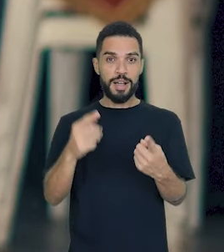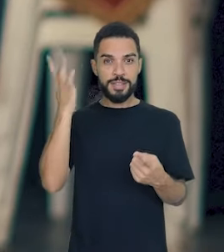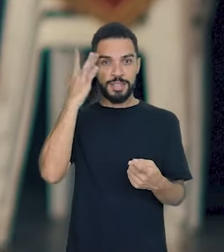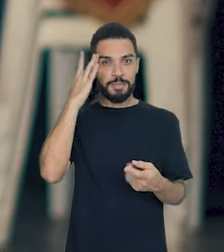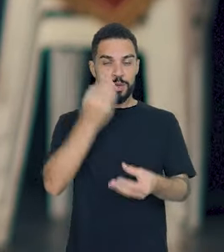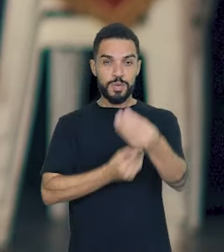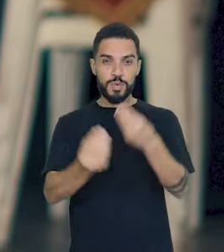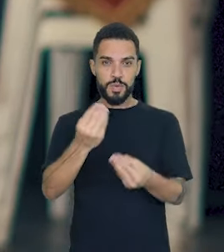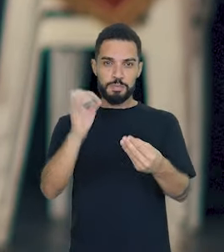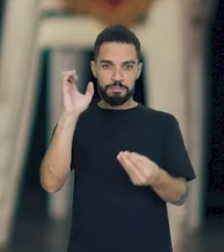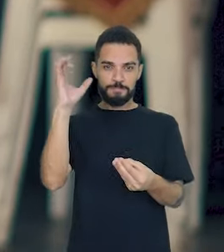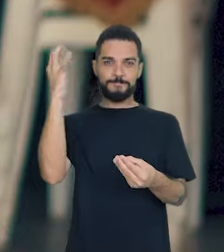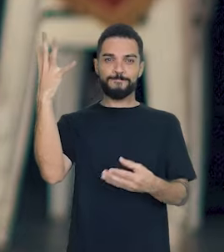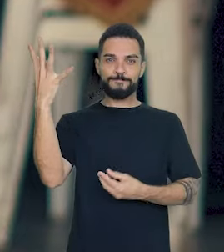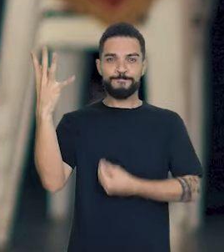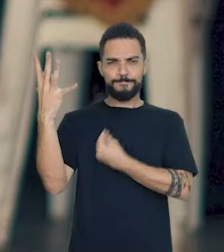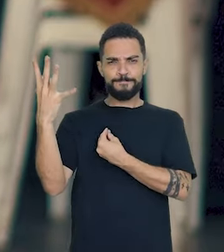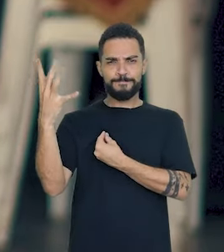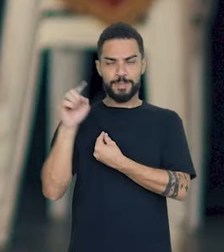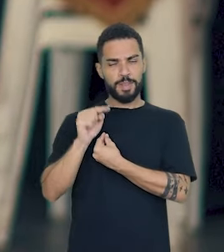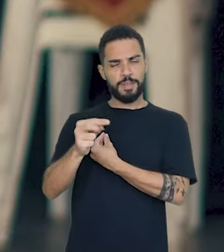já, como é que se diz,